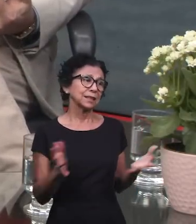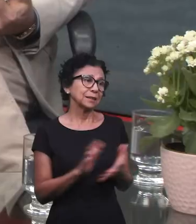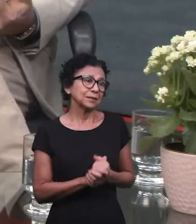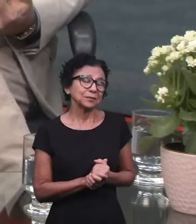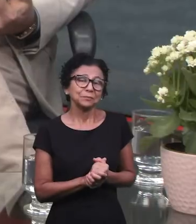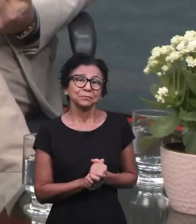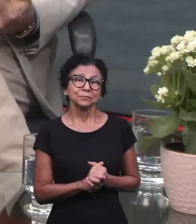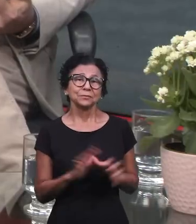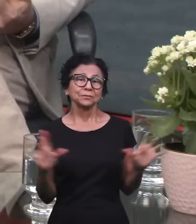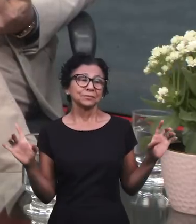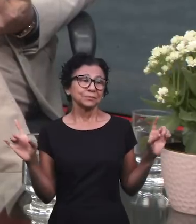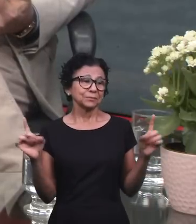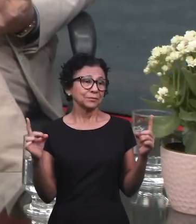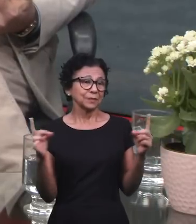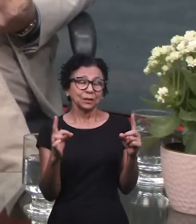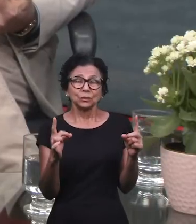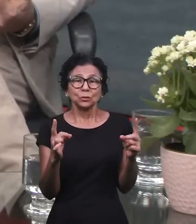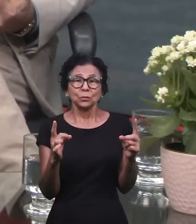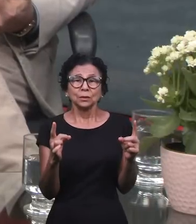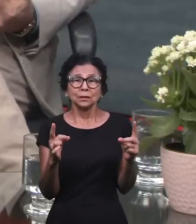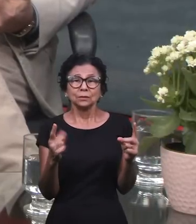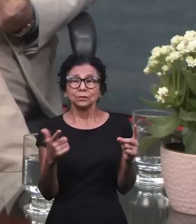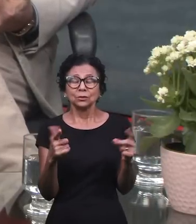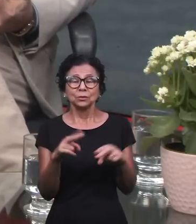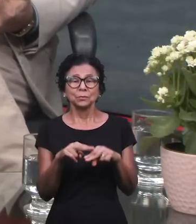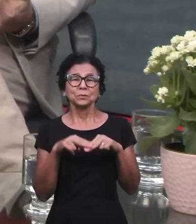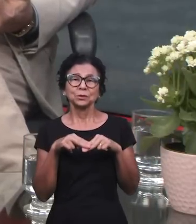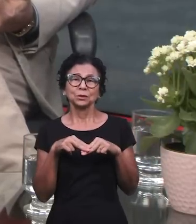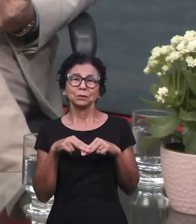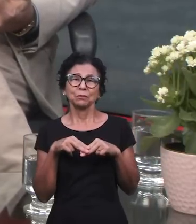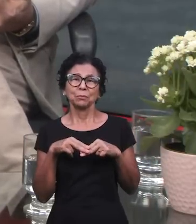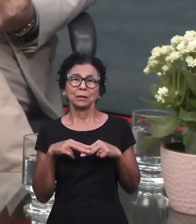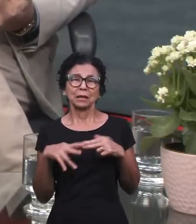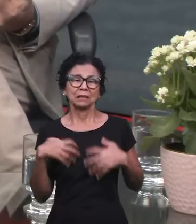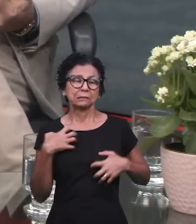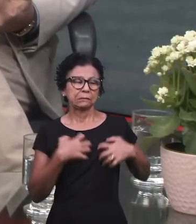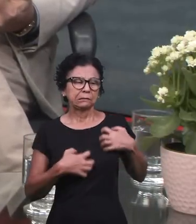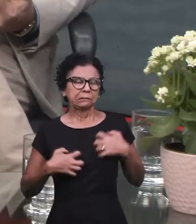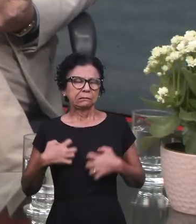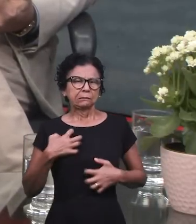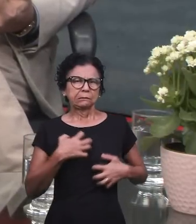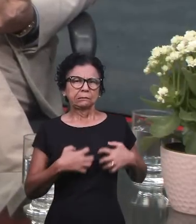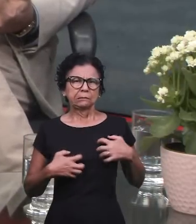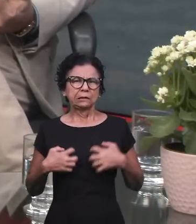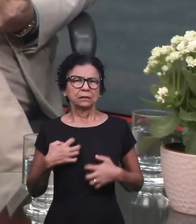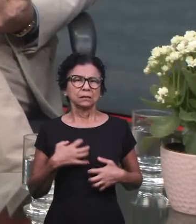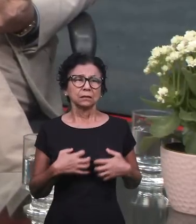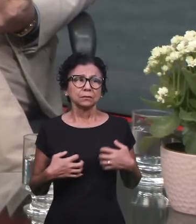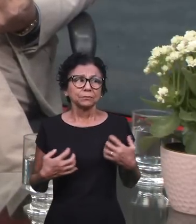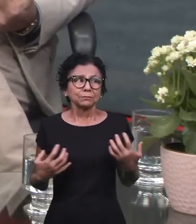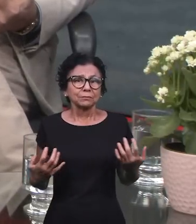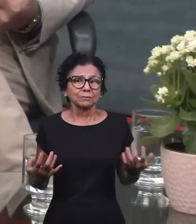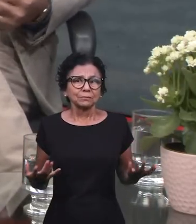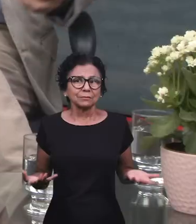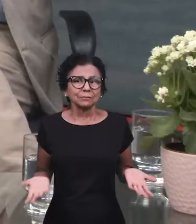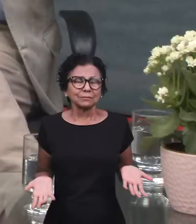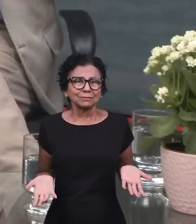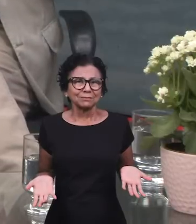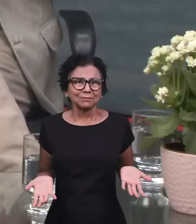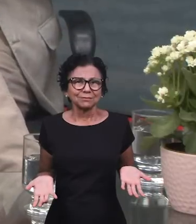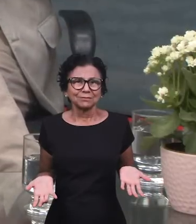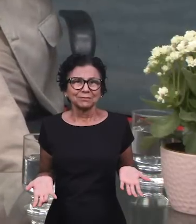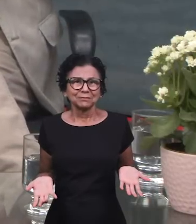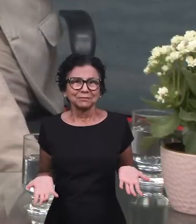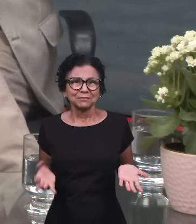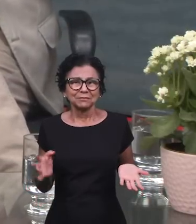para se tratarem assim, se tornaram grandes amigas, né, por conta de algo que nenhuma